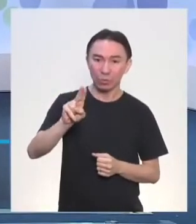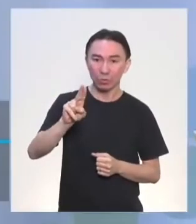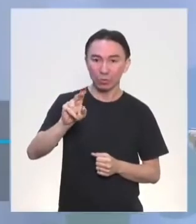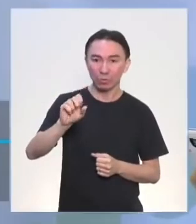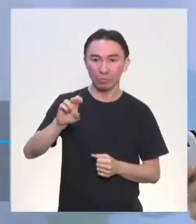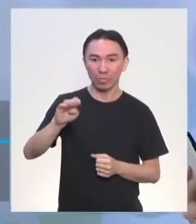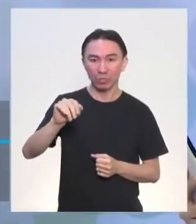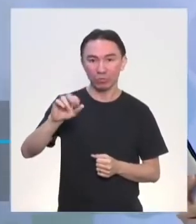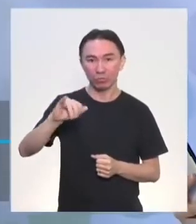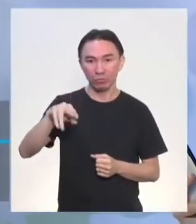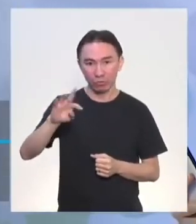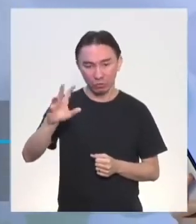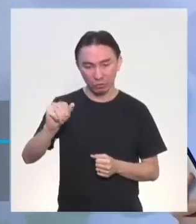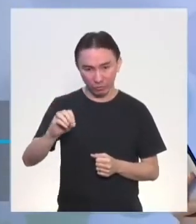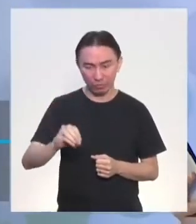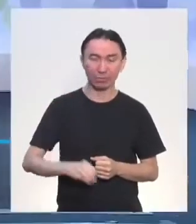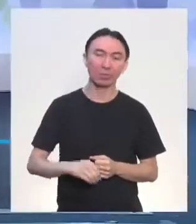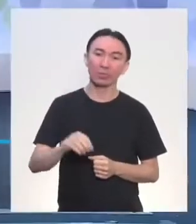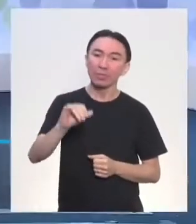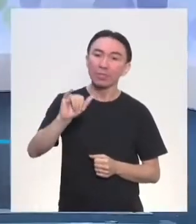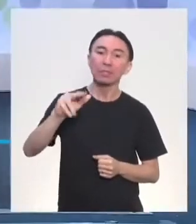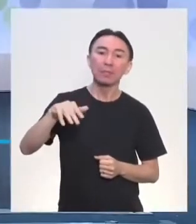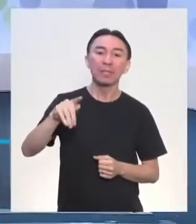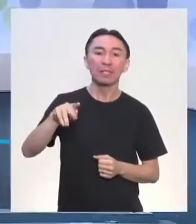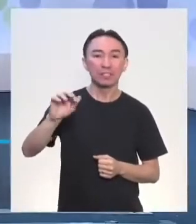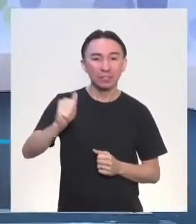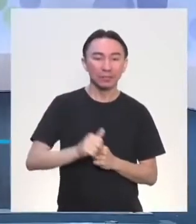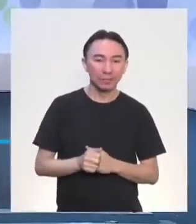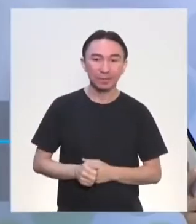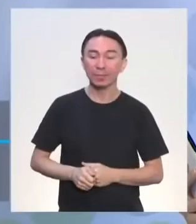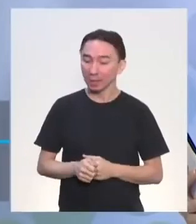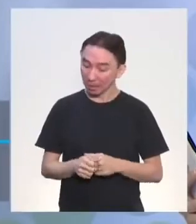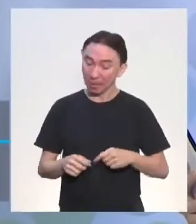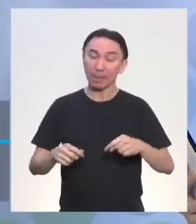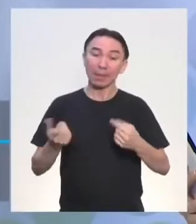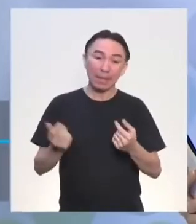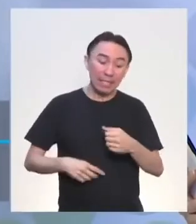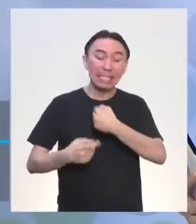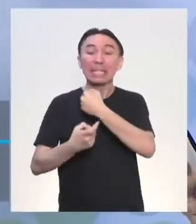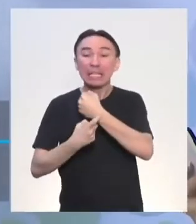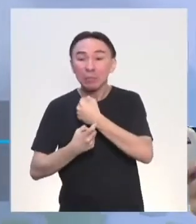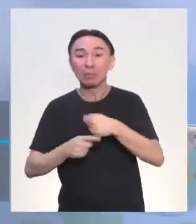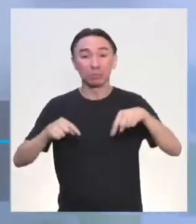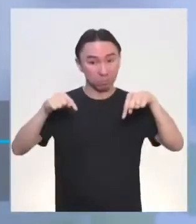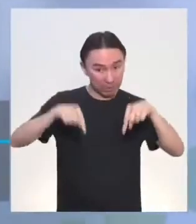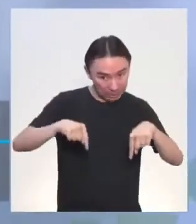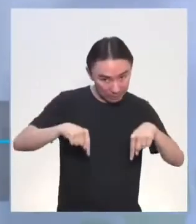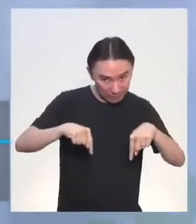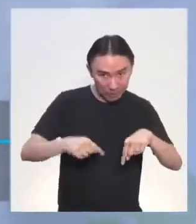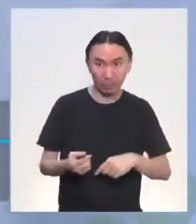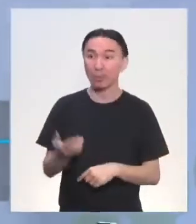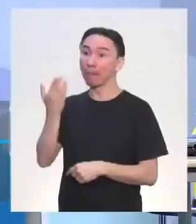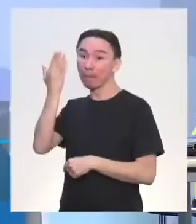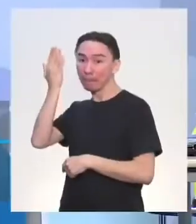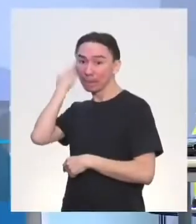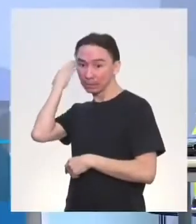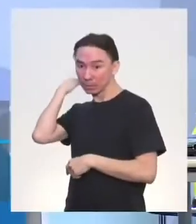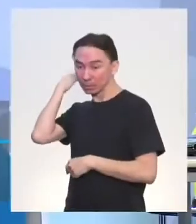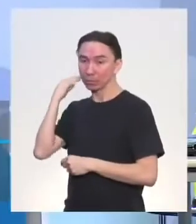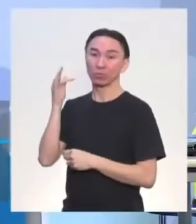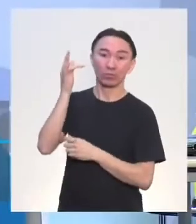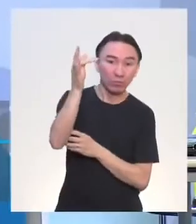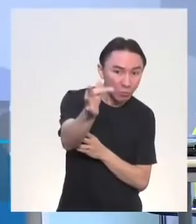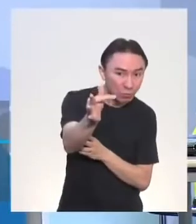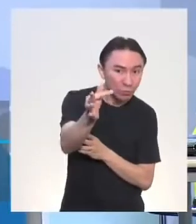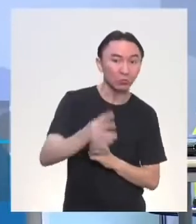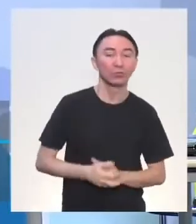tempos verbais? Presente, pretérito e futuro. Presente, pretérito, isso, tá. Olha só, deem uma olhadinha aqui